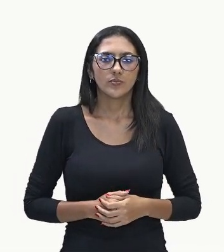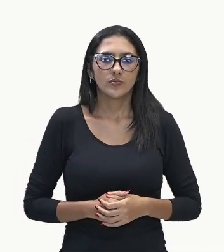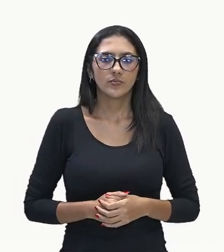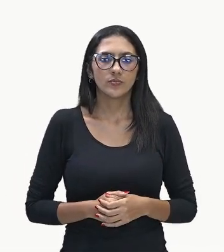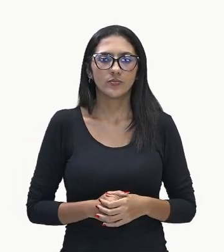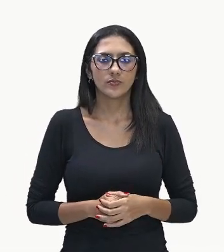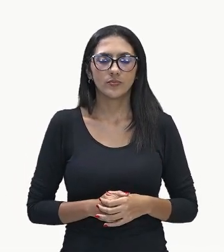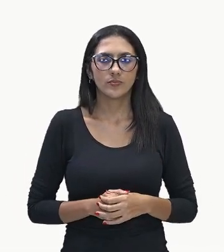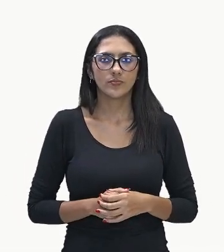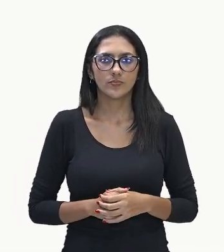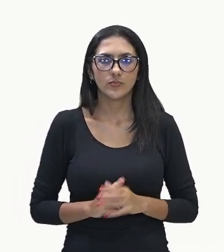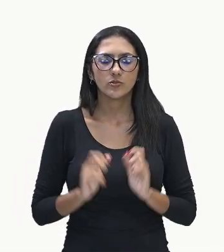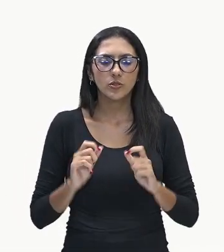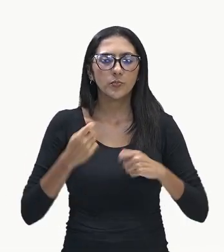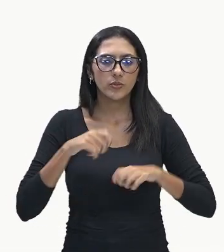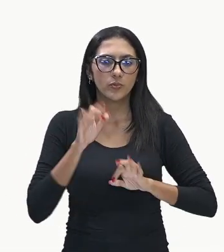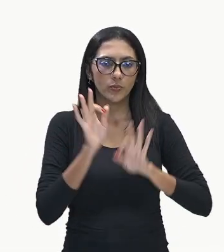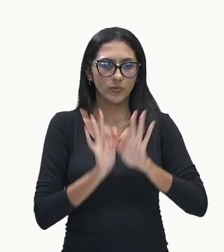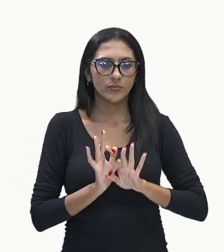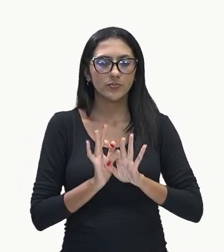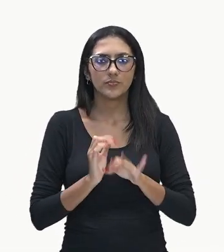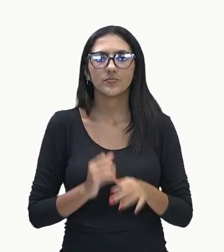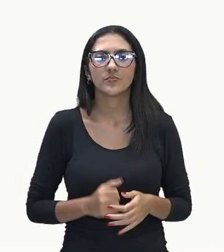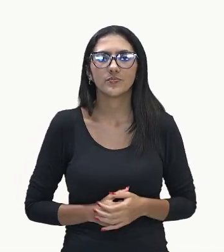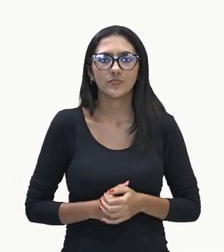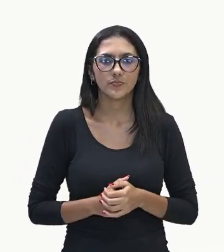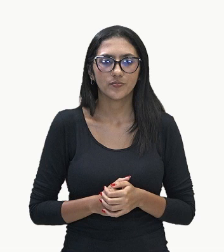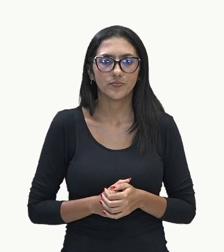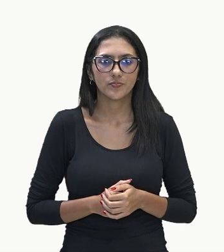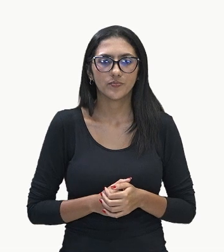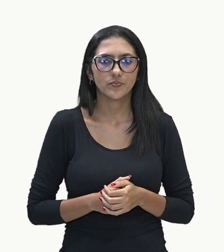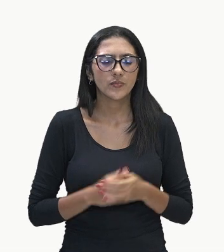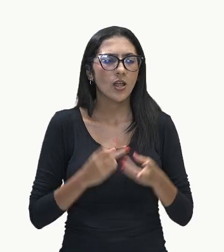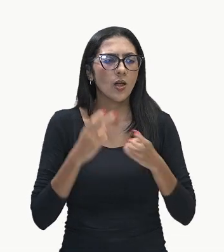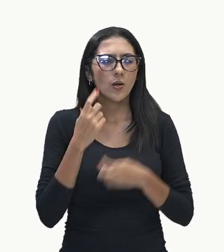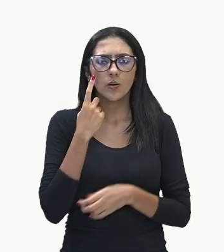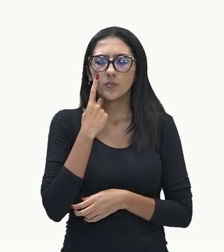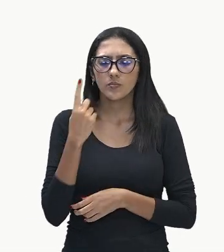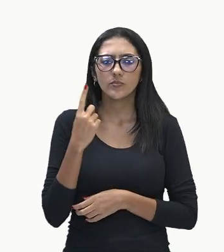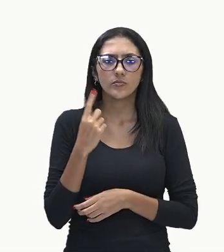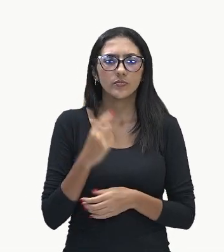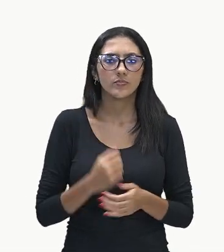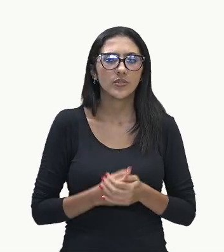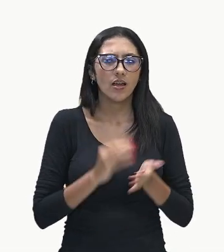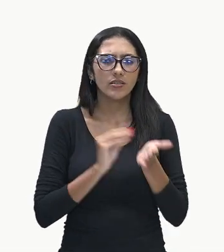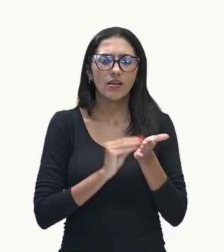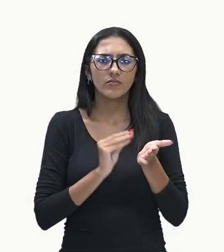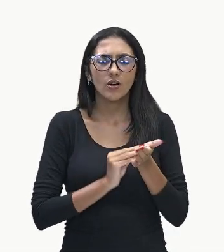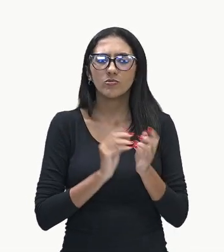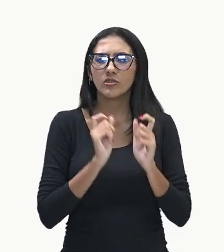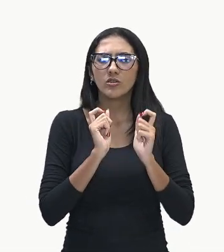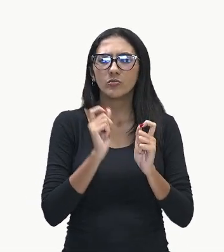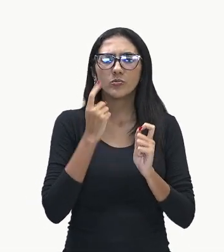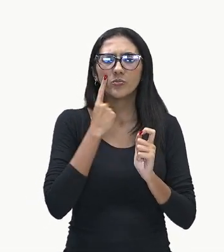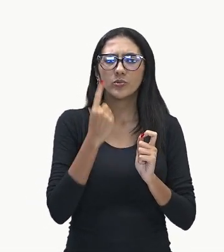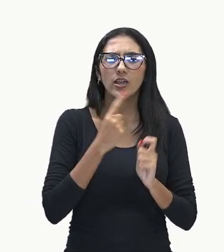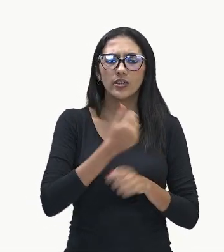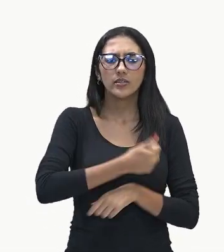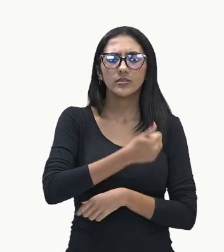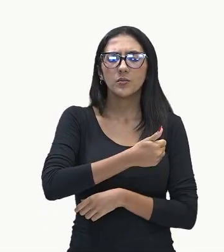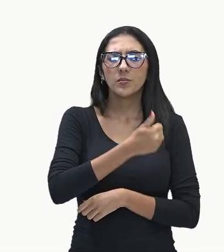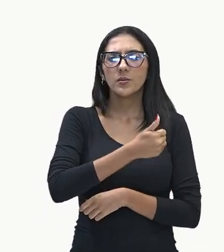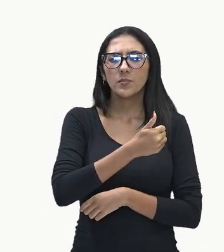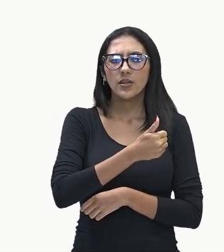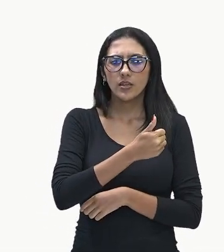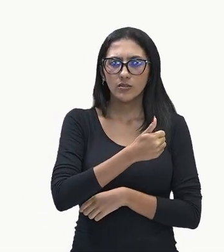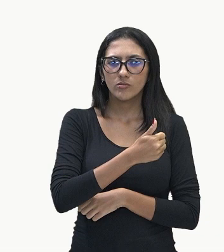temos que fazer? Perceba bem aqui, ó. O que é que está faltando? Exatamente isso aí que você falou e que eu